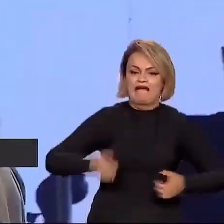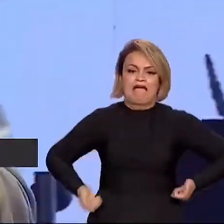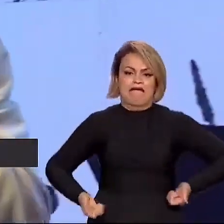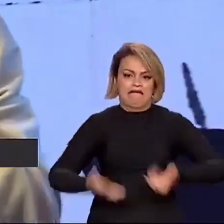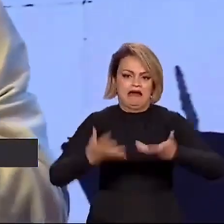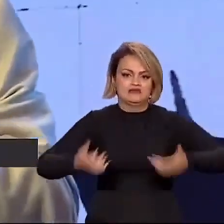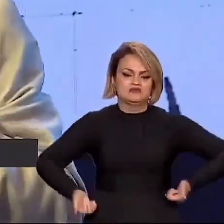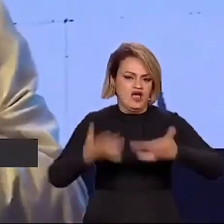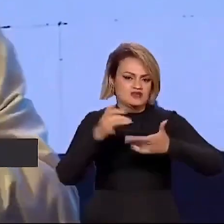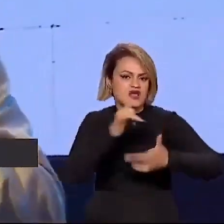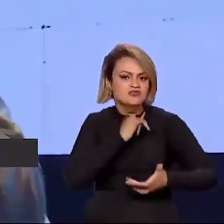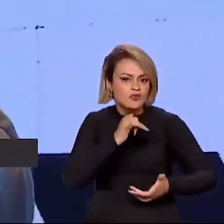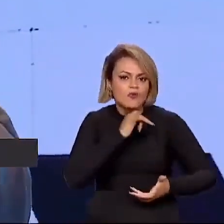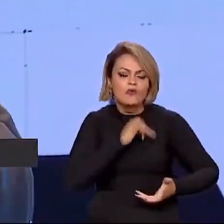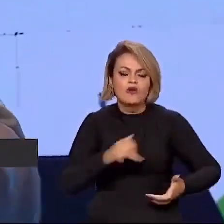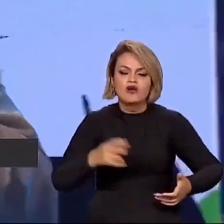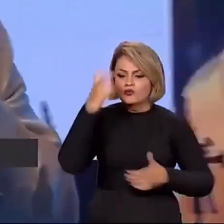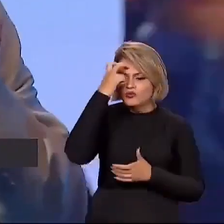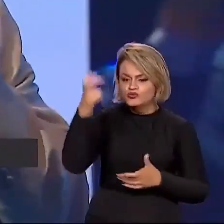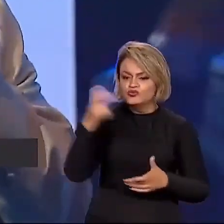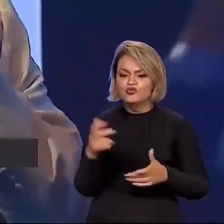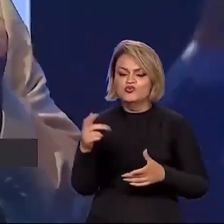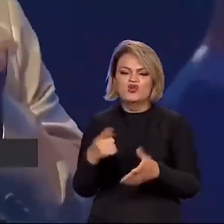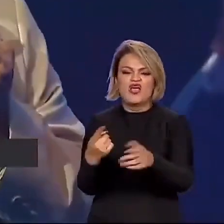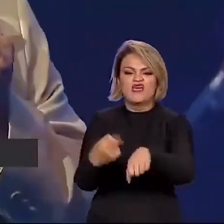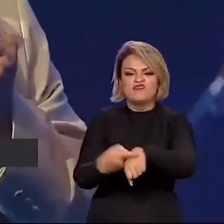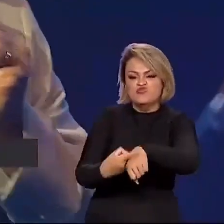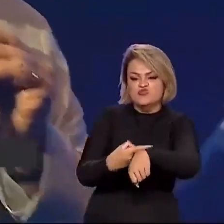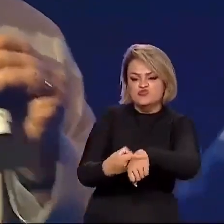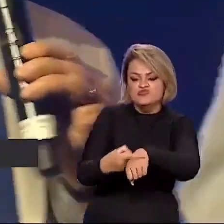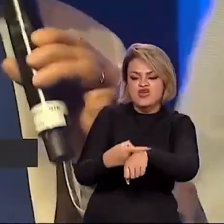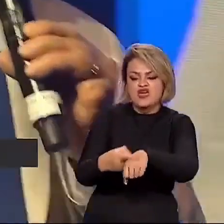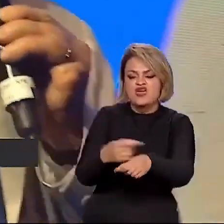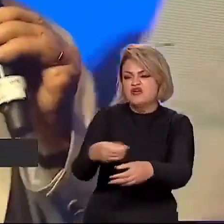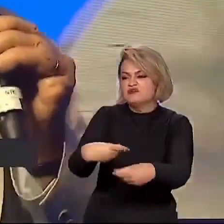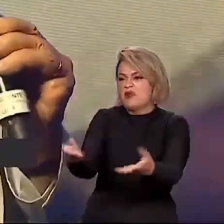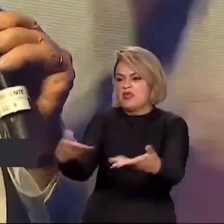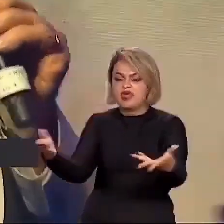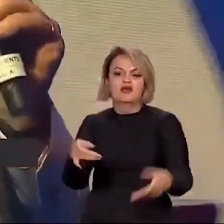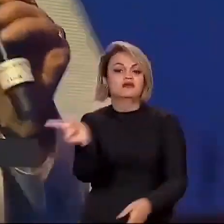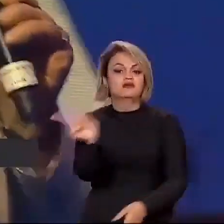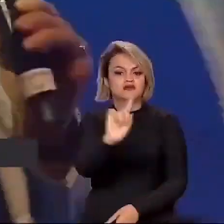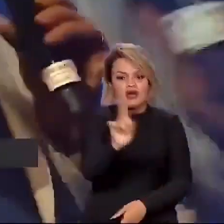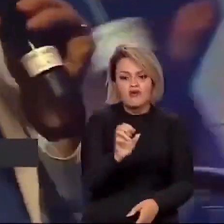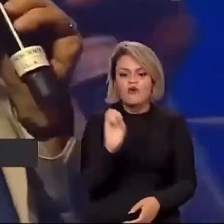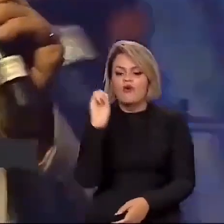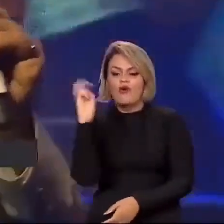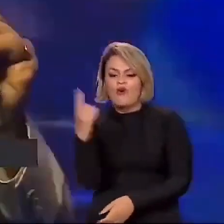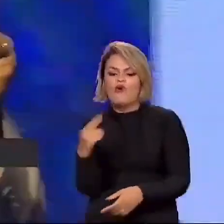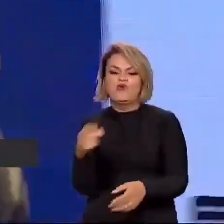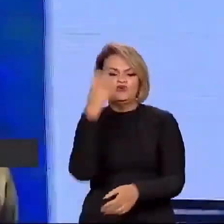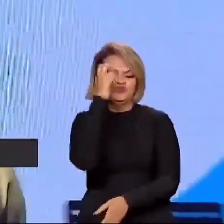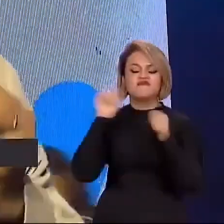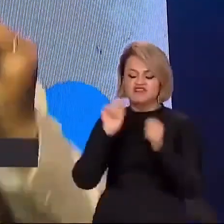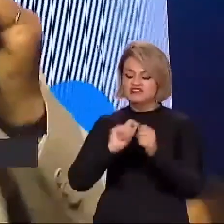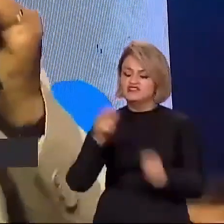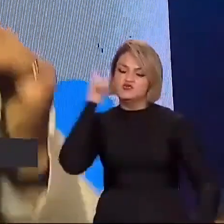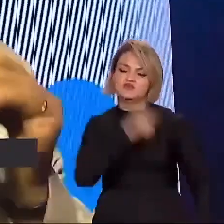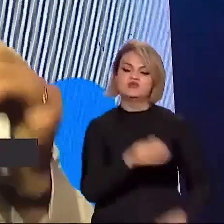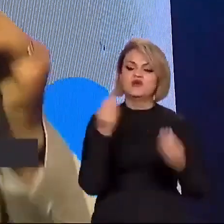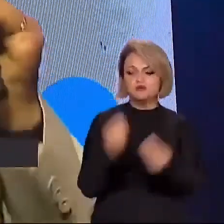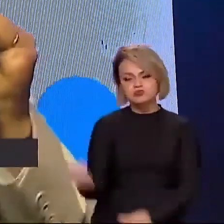gasto, que cultura não é pornografia, que cultura não é uma coisa menor.